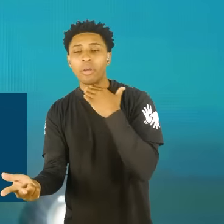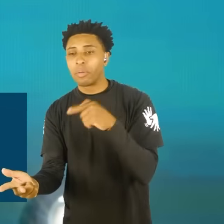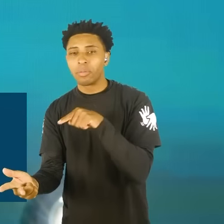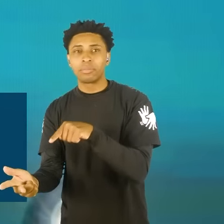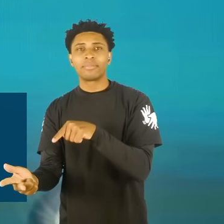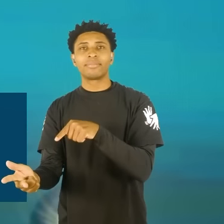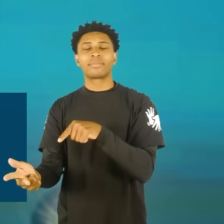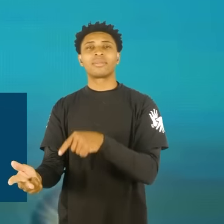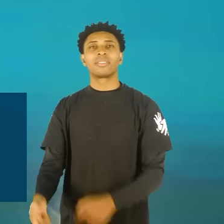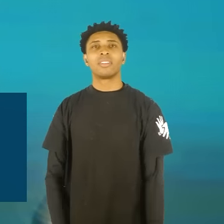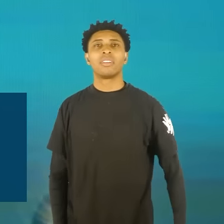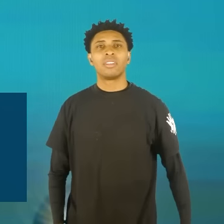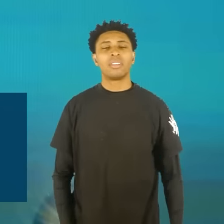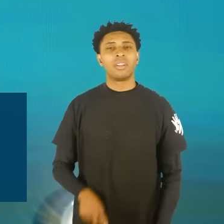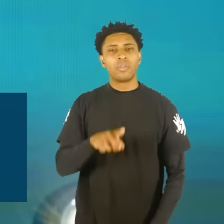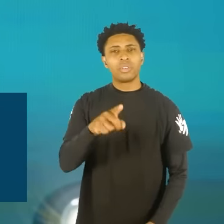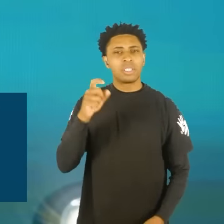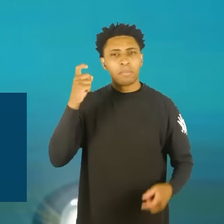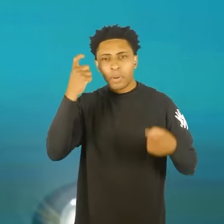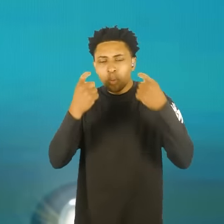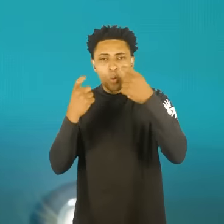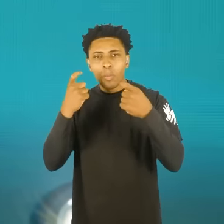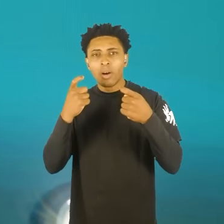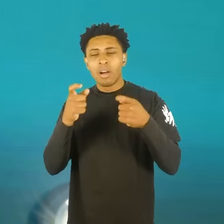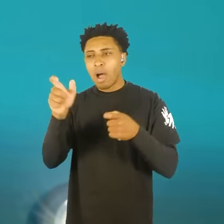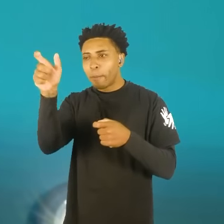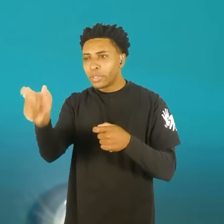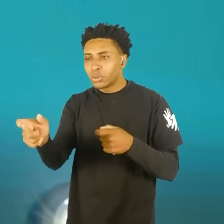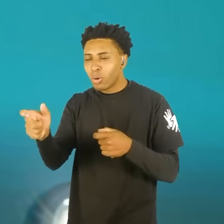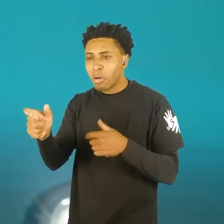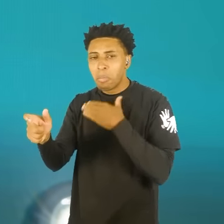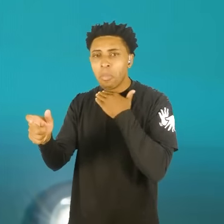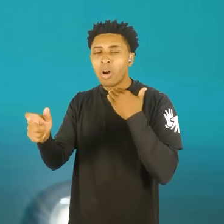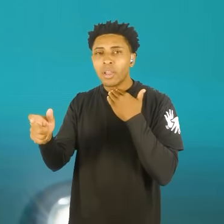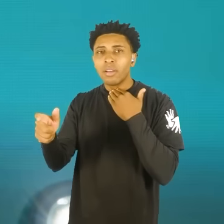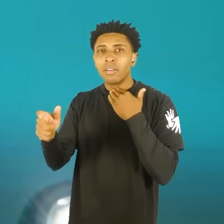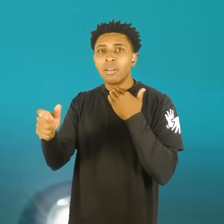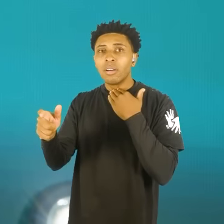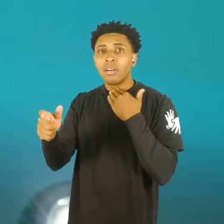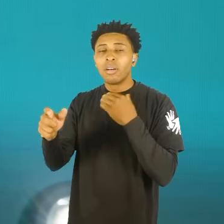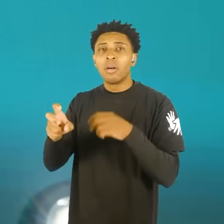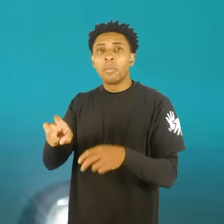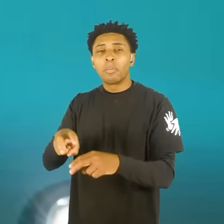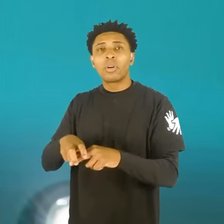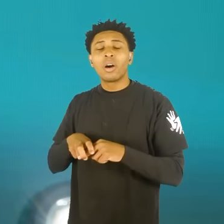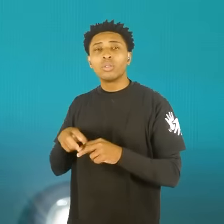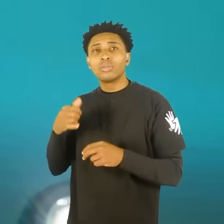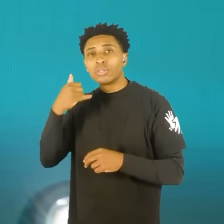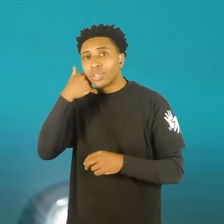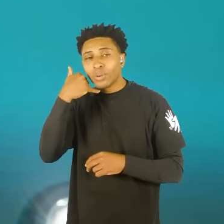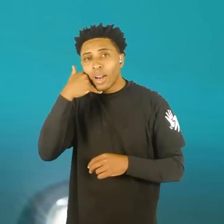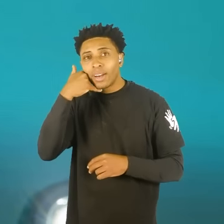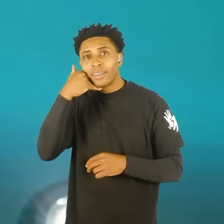Você fica chocado quando alguém é morto por causa de um celular? Você fica chocado quando alguém é morto por conta de um pix? Você